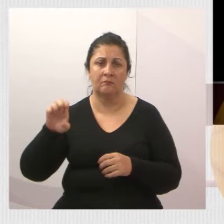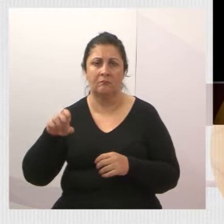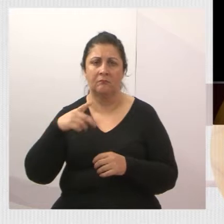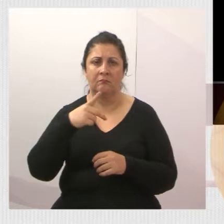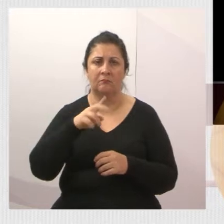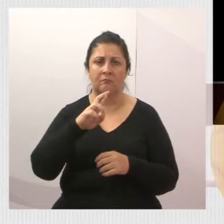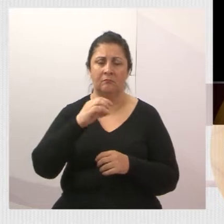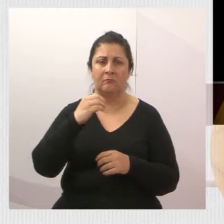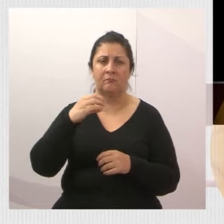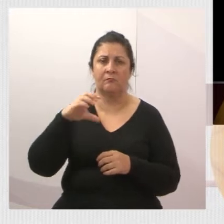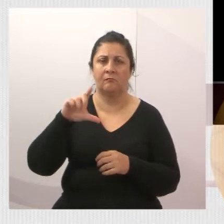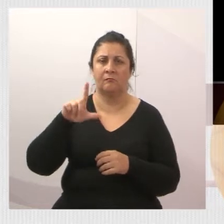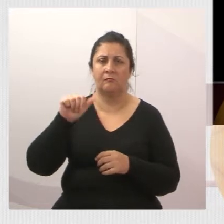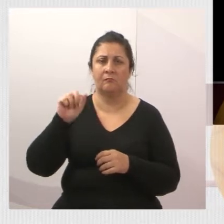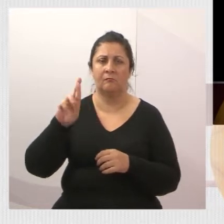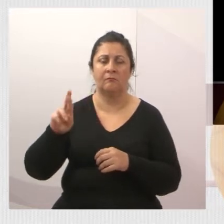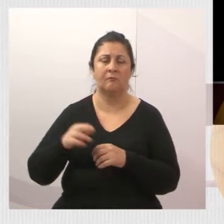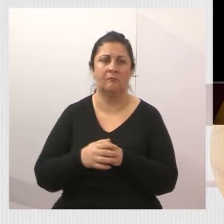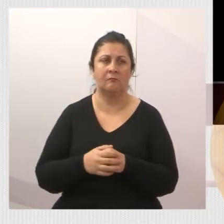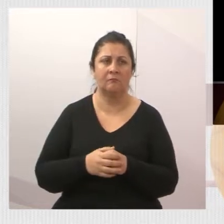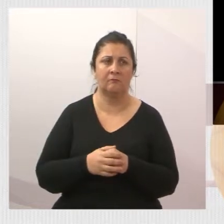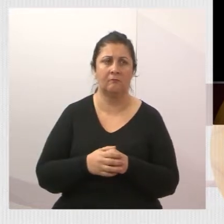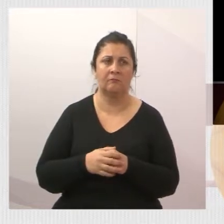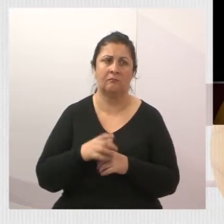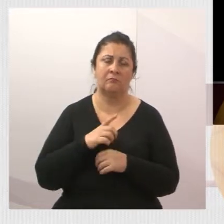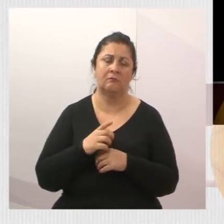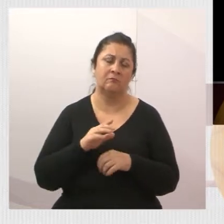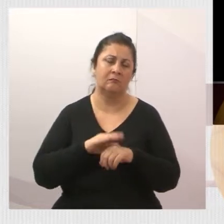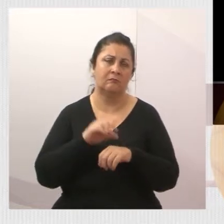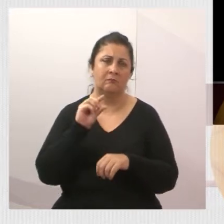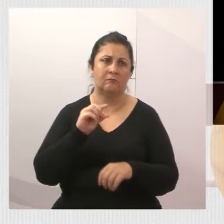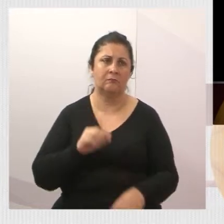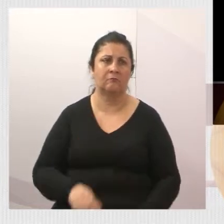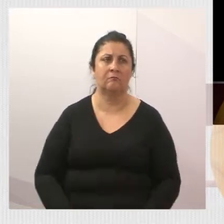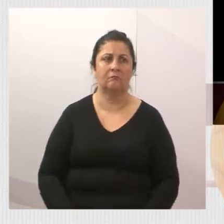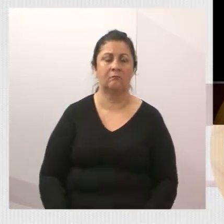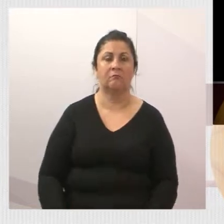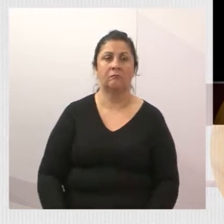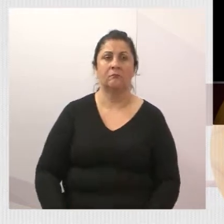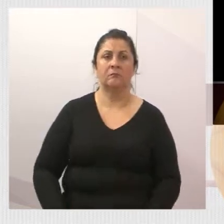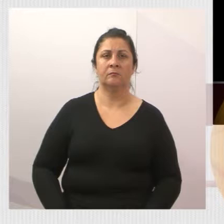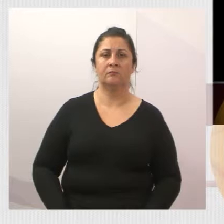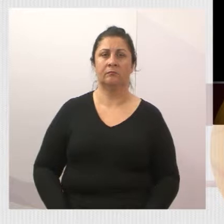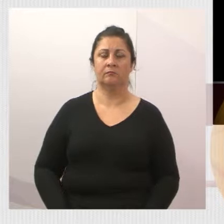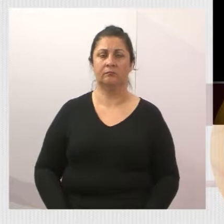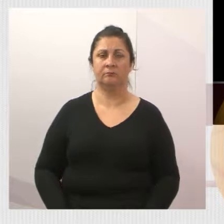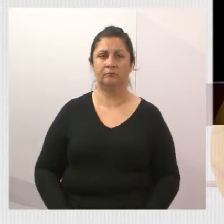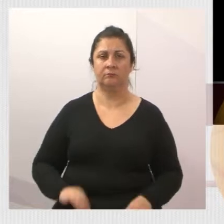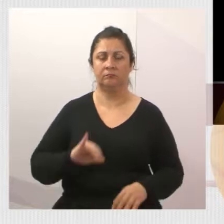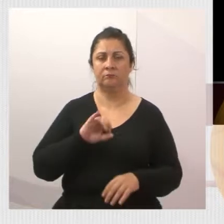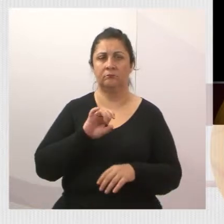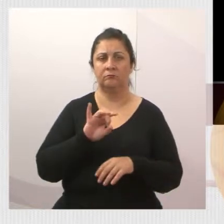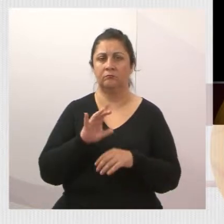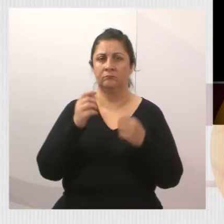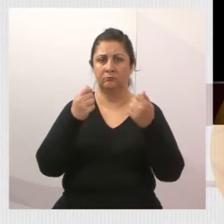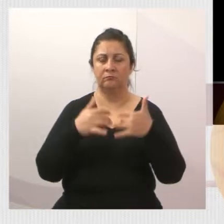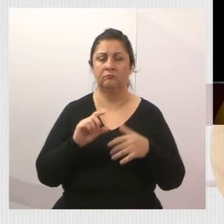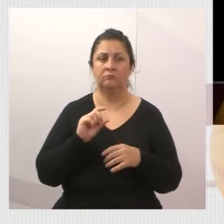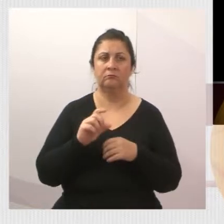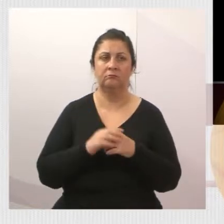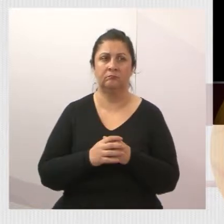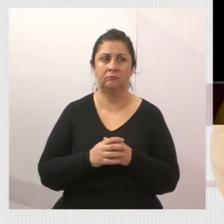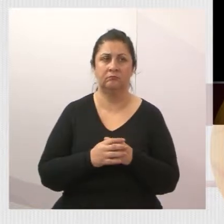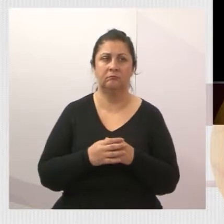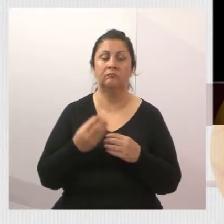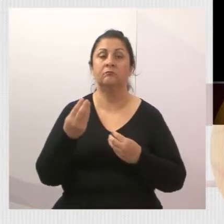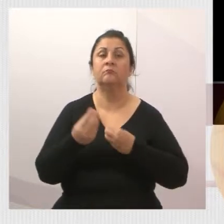Prolar, então nós temos um recurso ainda um pouco maior. Eu vou somente falar ali um pouquinho para vocês de